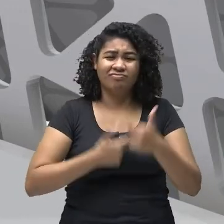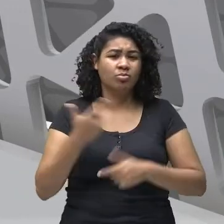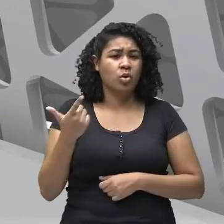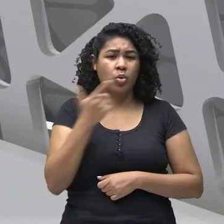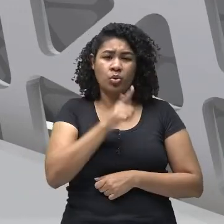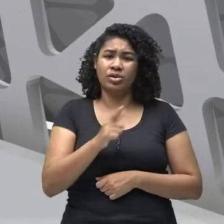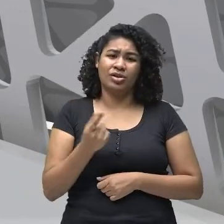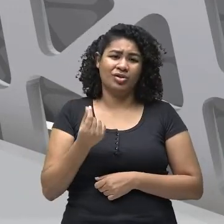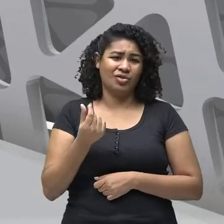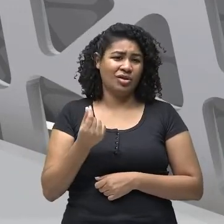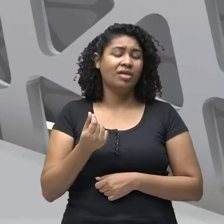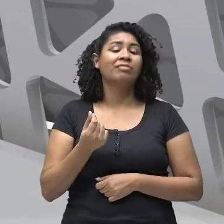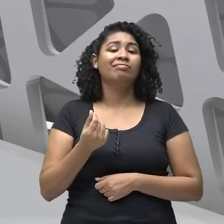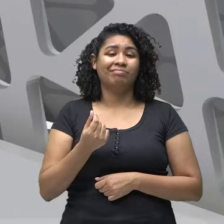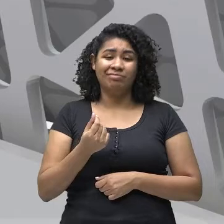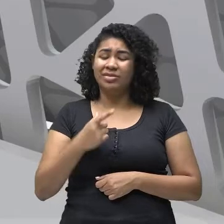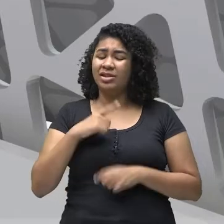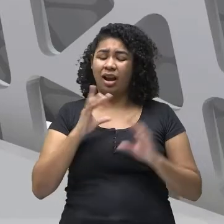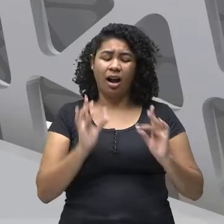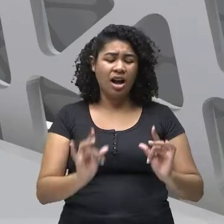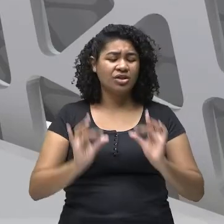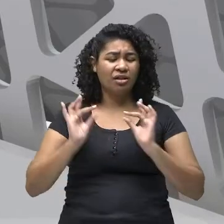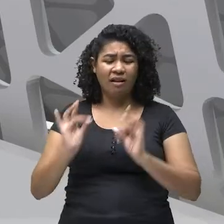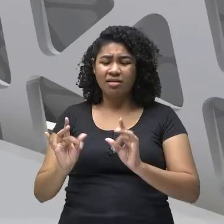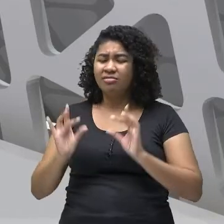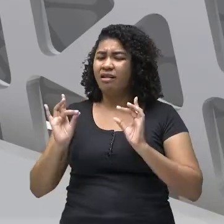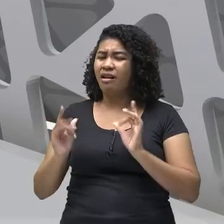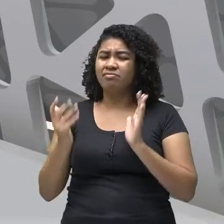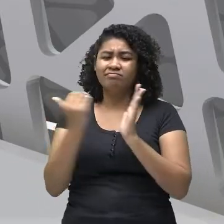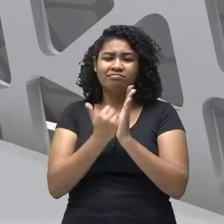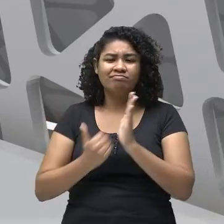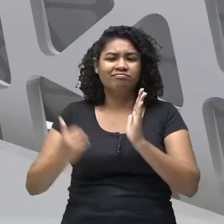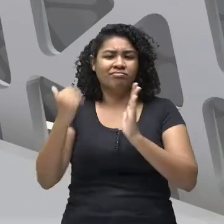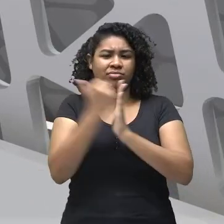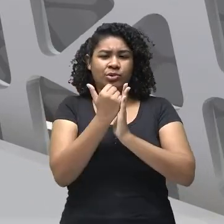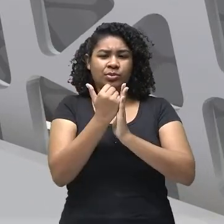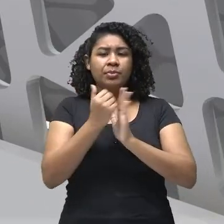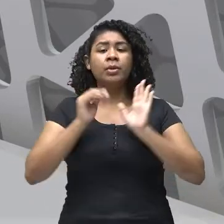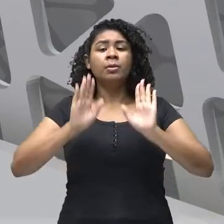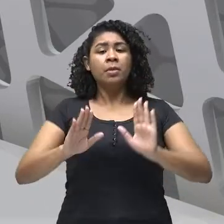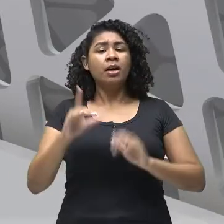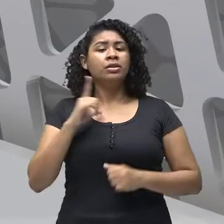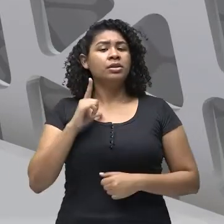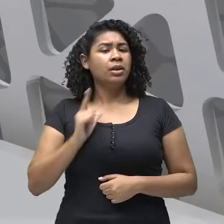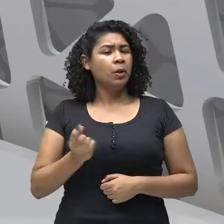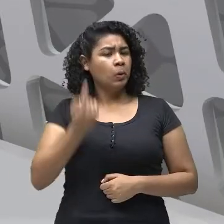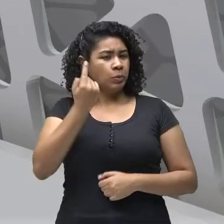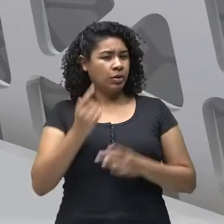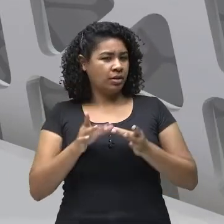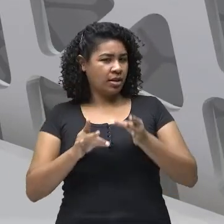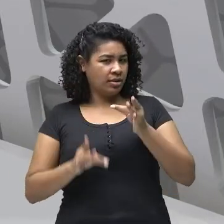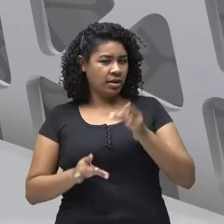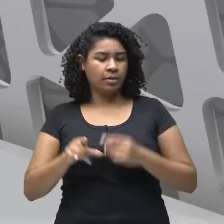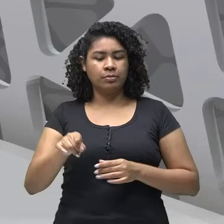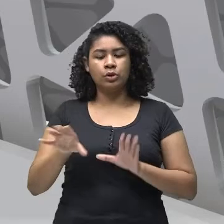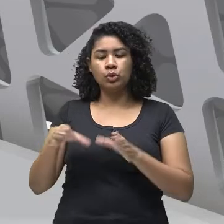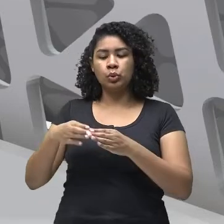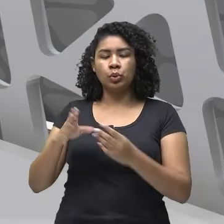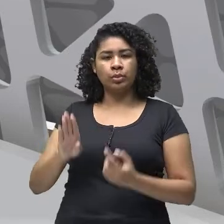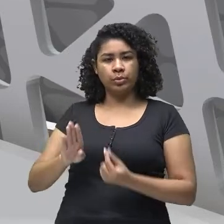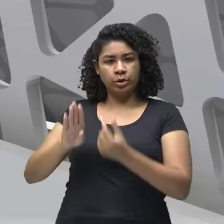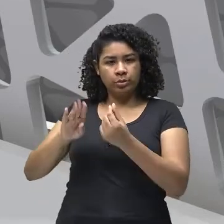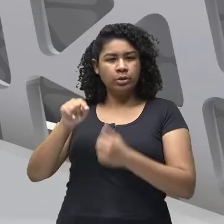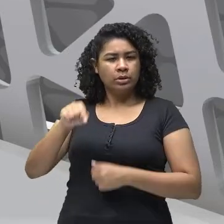tinha muitos gastos antes de ter o seu lucro final. Mas tem uma questão, a burguesia, por mais que tivesse interesse